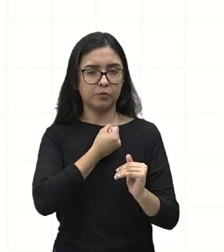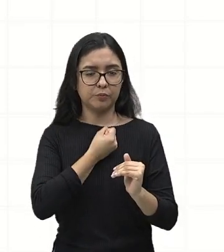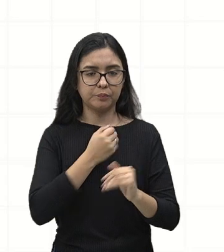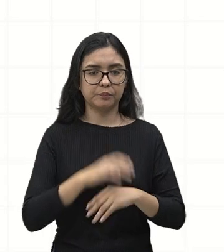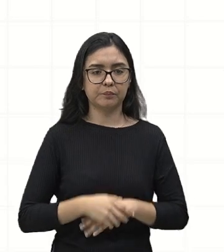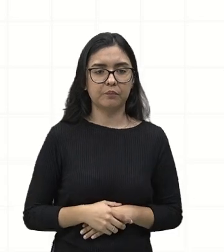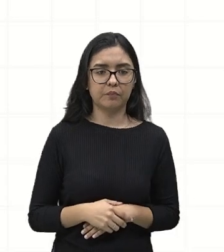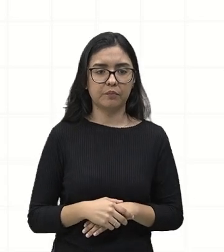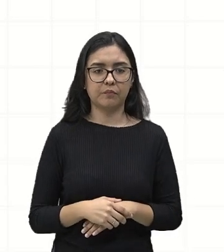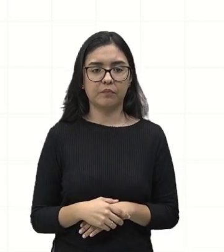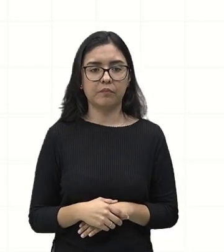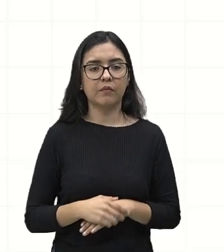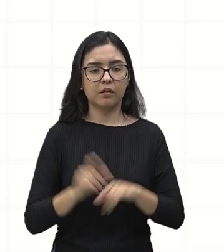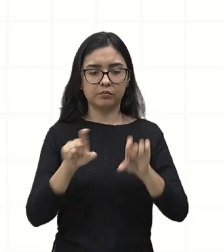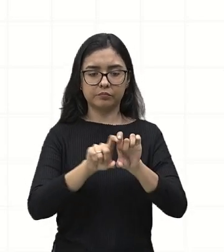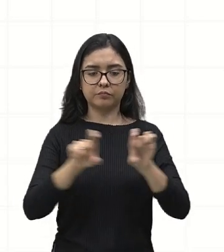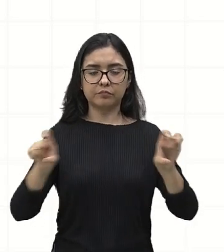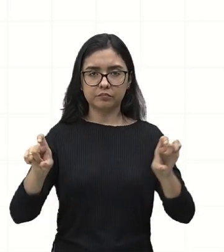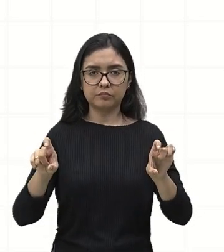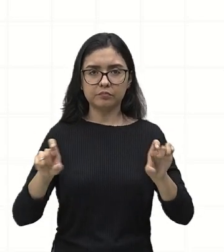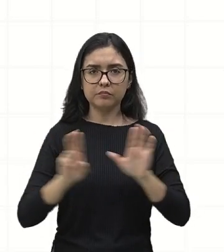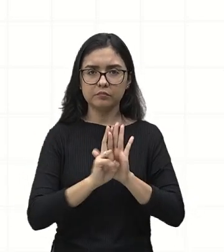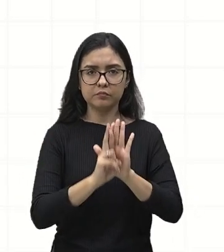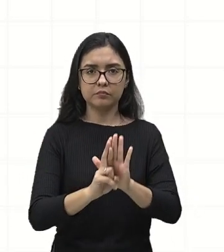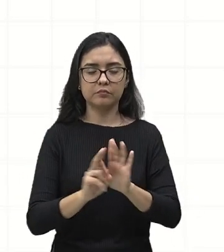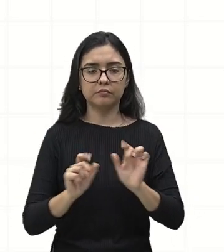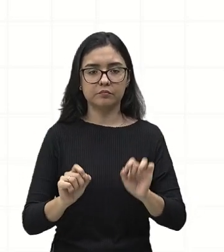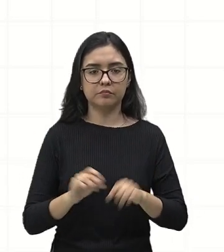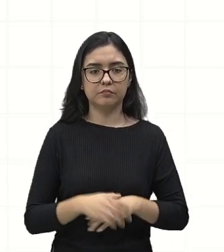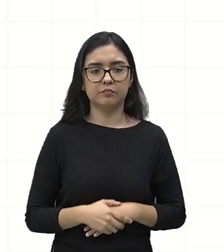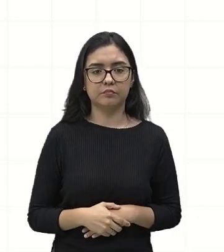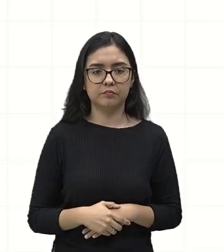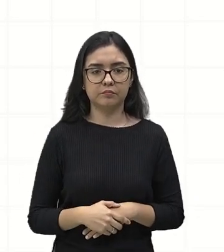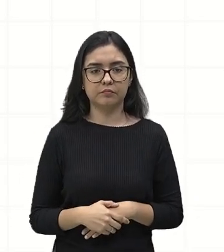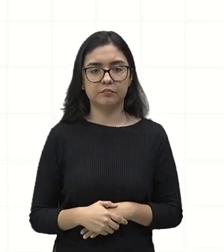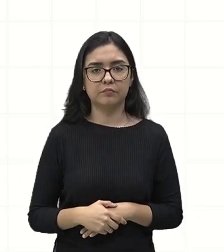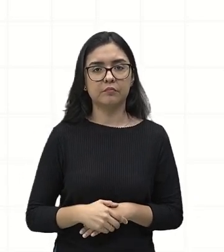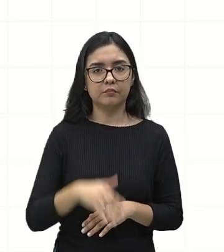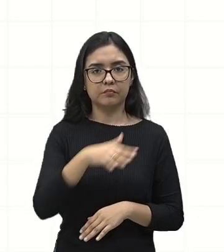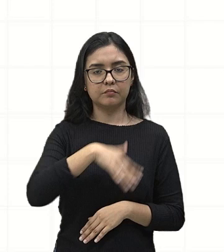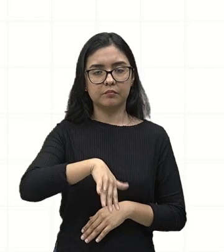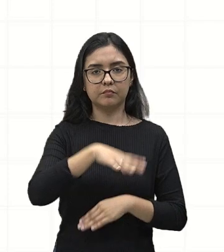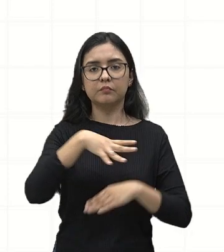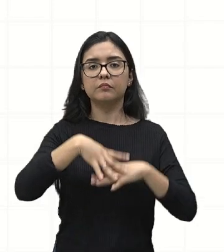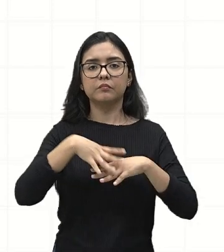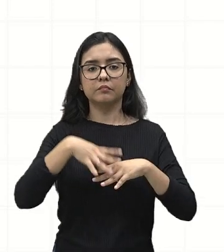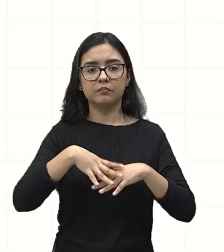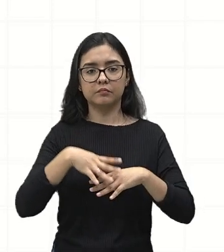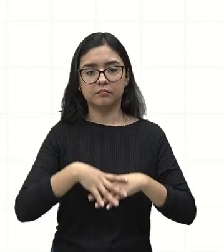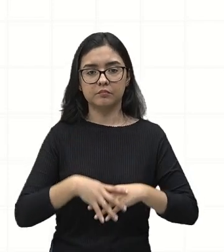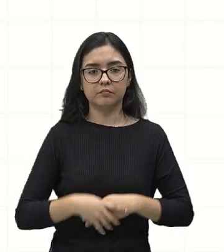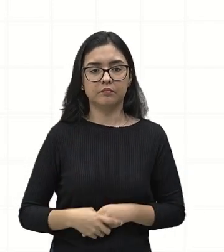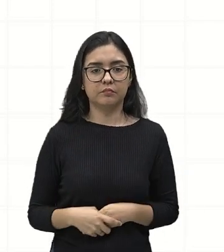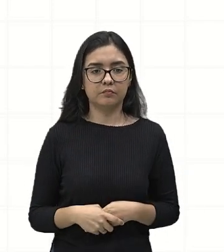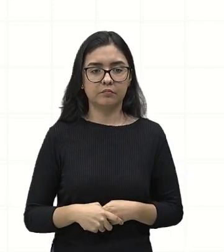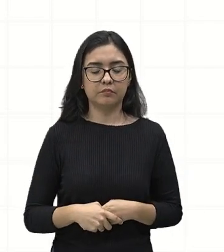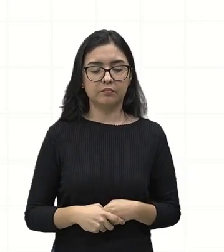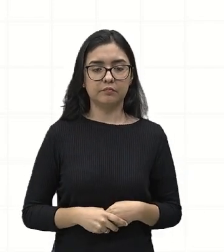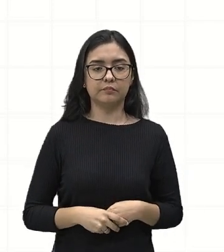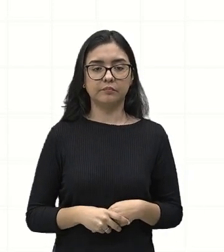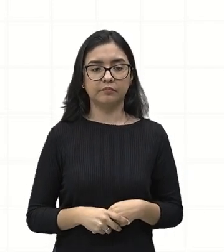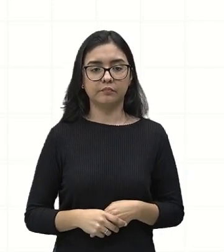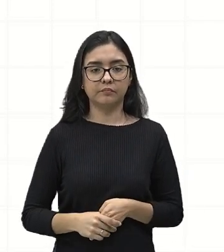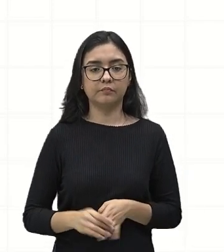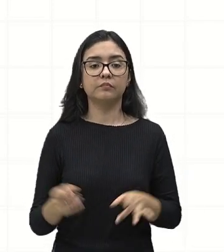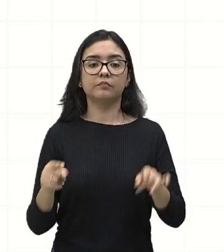aqui significa? Uma forma genérica, né? A gente generaliza na matemática e isso vai funcionar, né, aqui